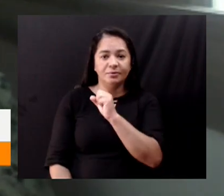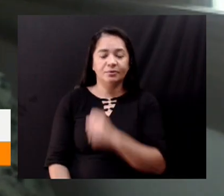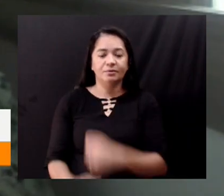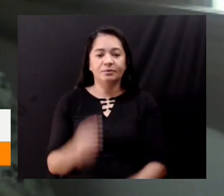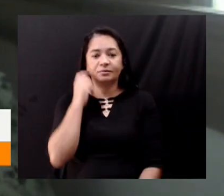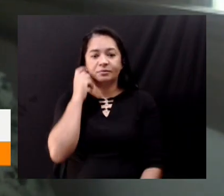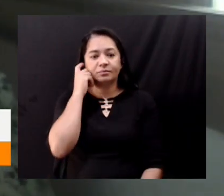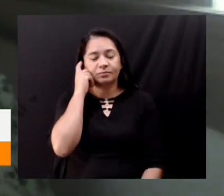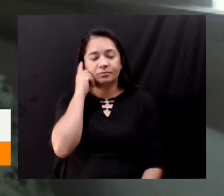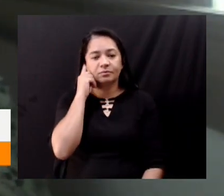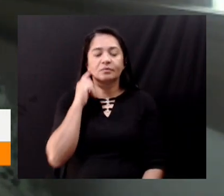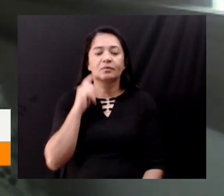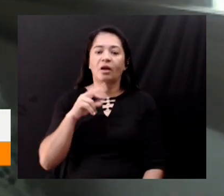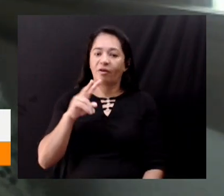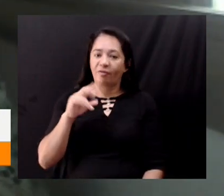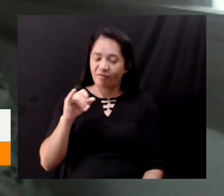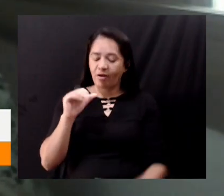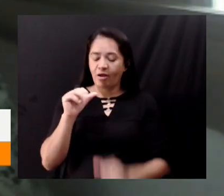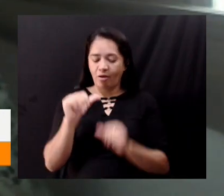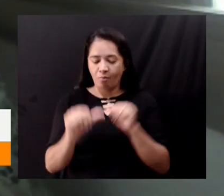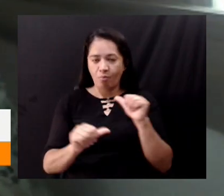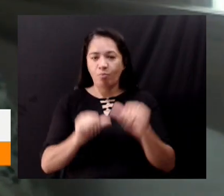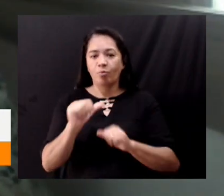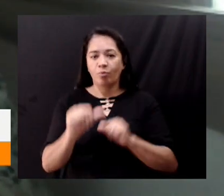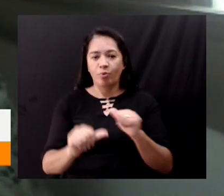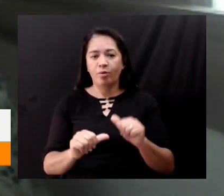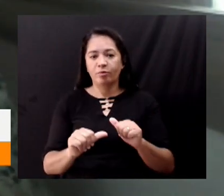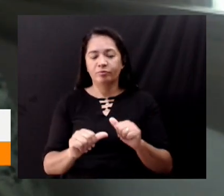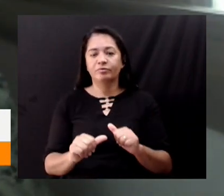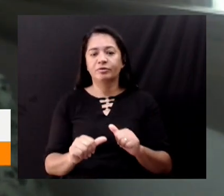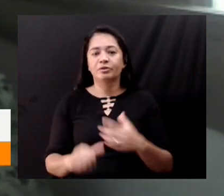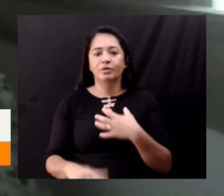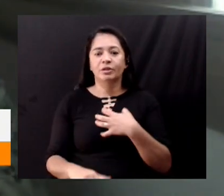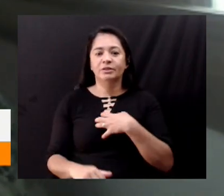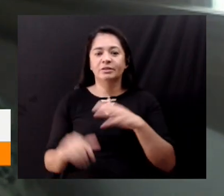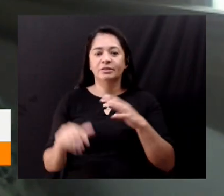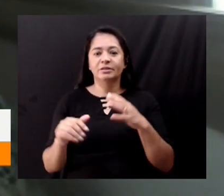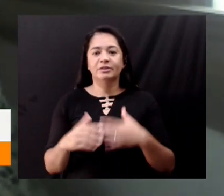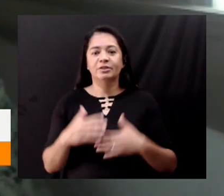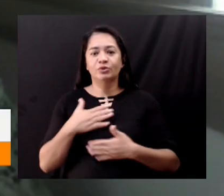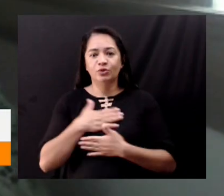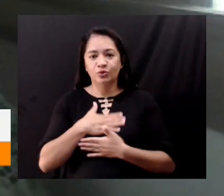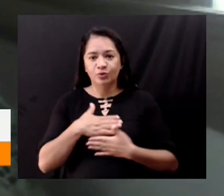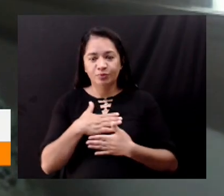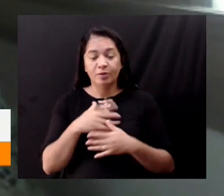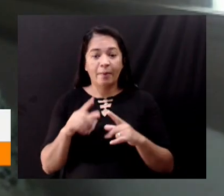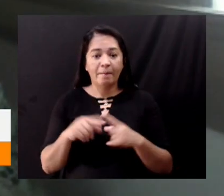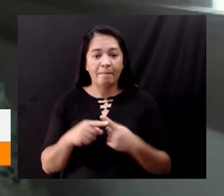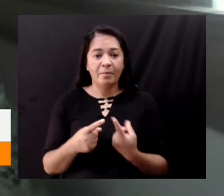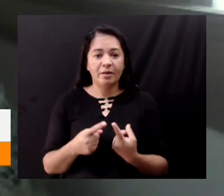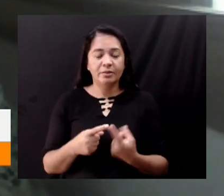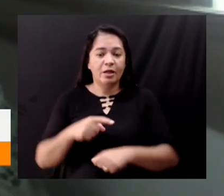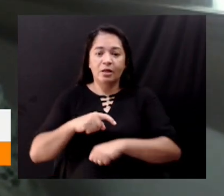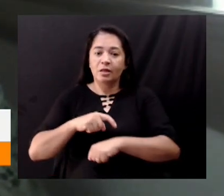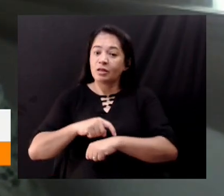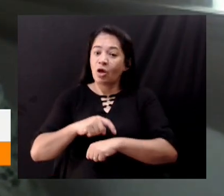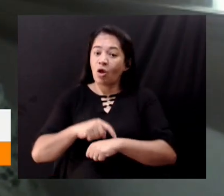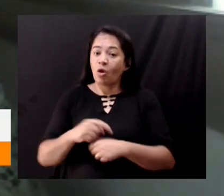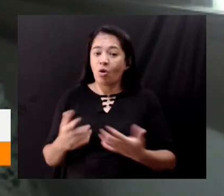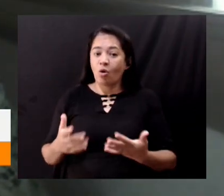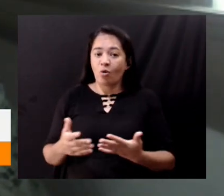essa alteração, vai gerar uma sensação de prazer, só que é um prazer momentâneo, não é um prazer duradouro.